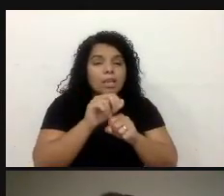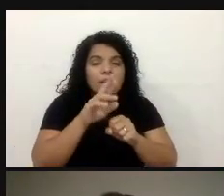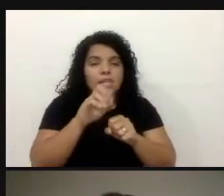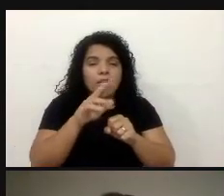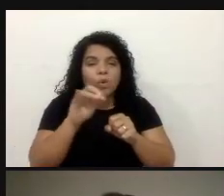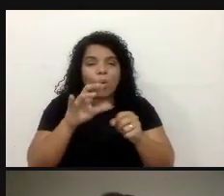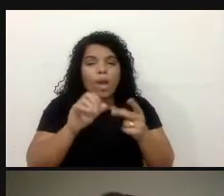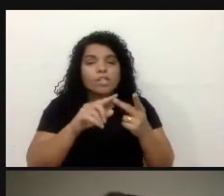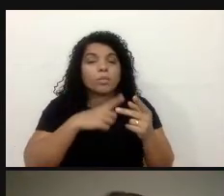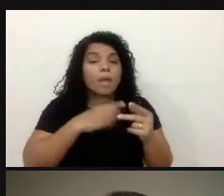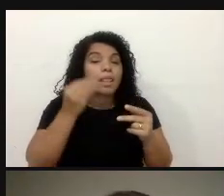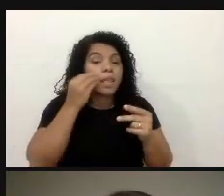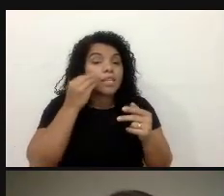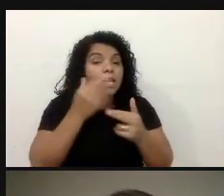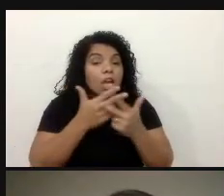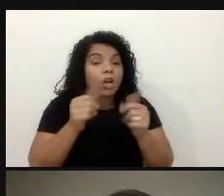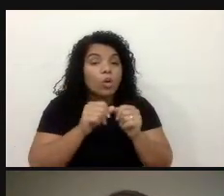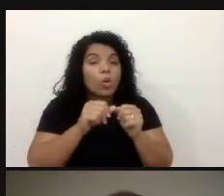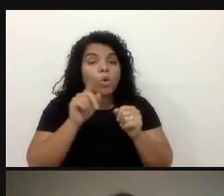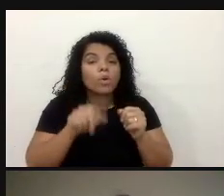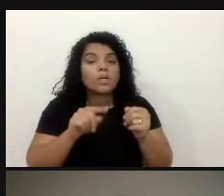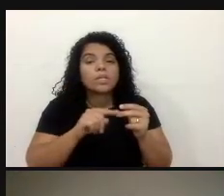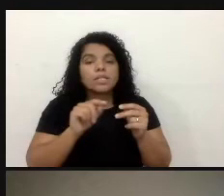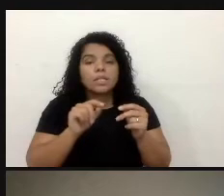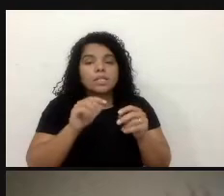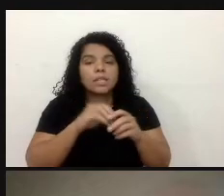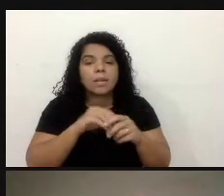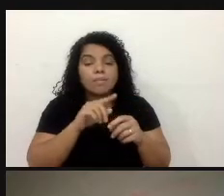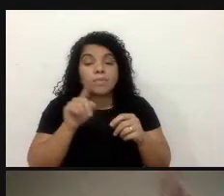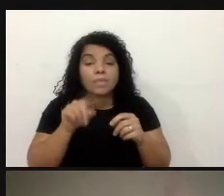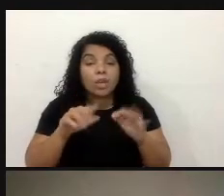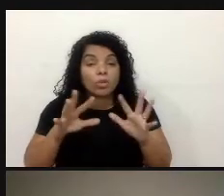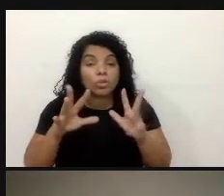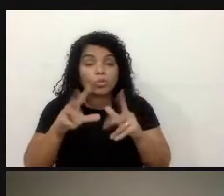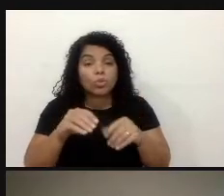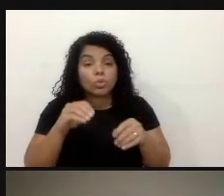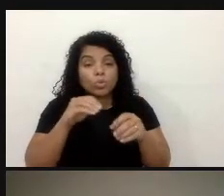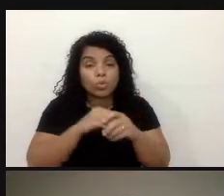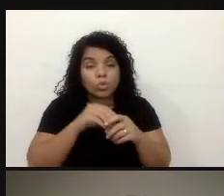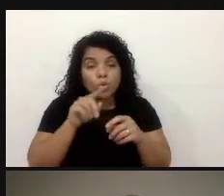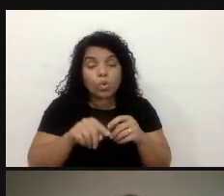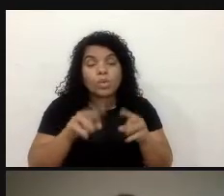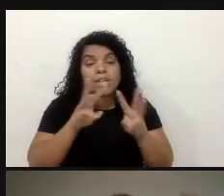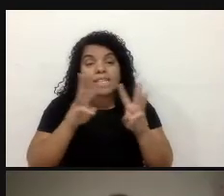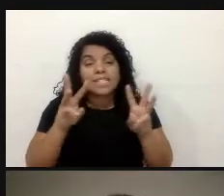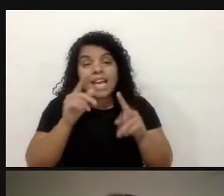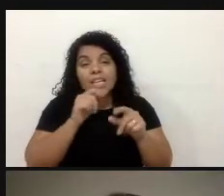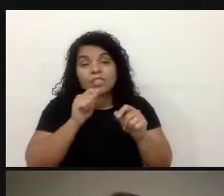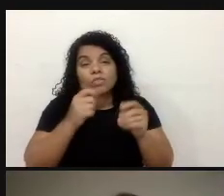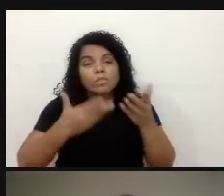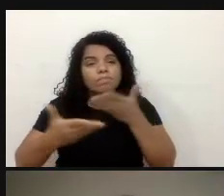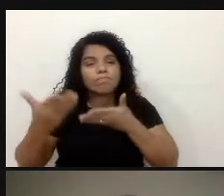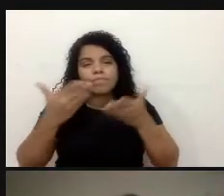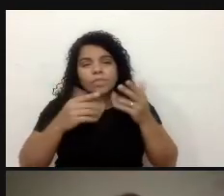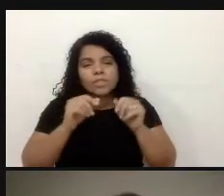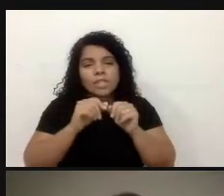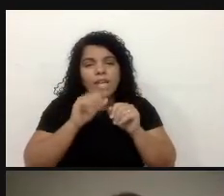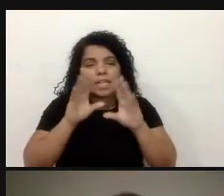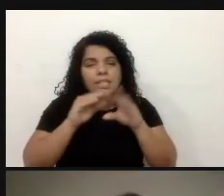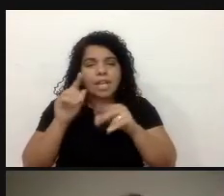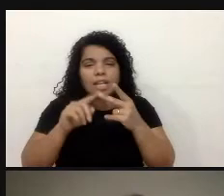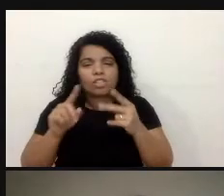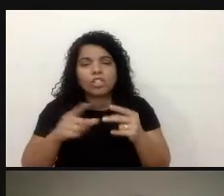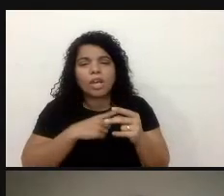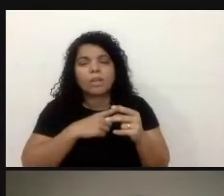testar coisas do Google Analytics, por exemplo. Tudo no site, você interage, vai trigar, né,